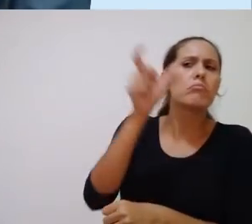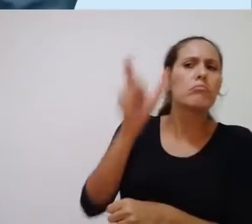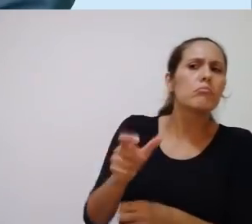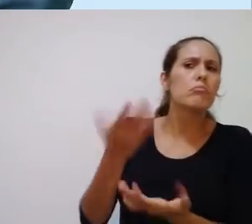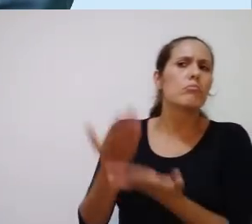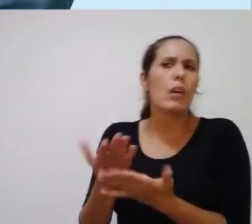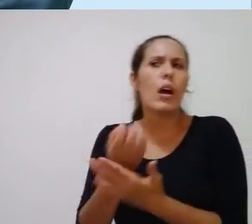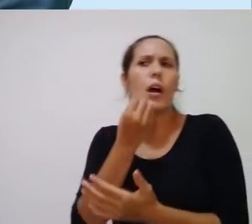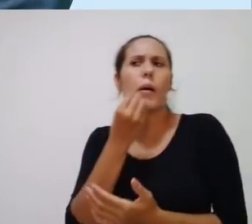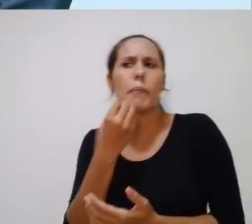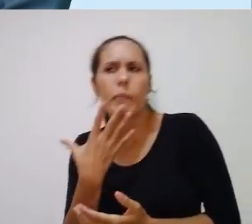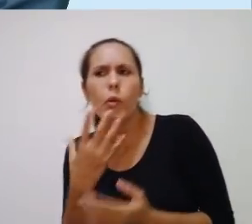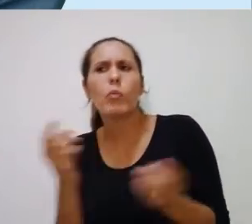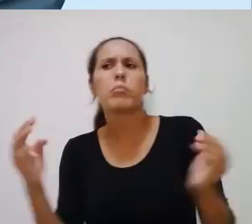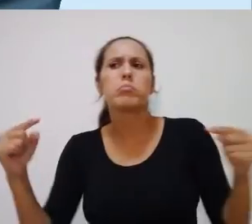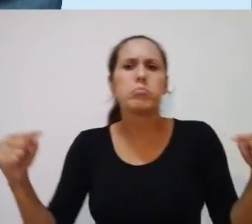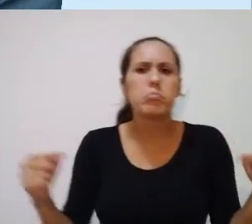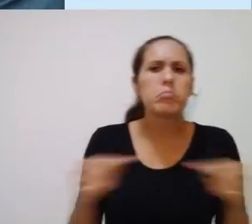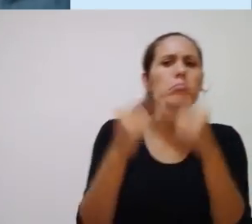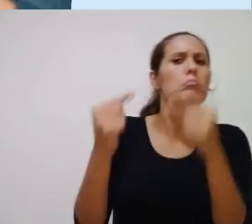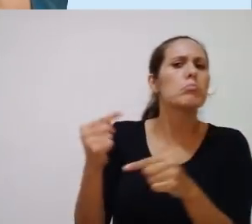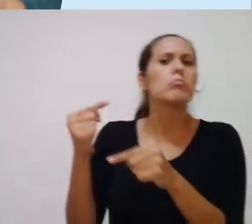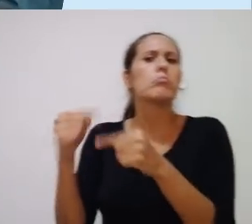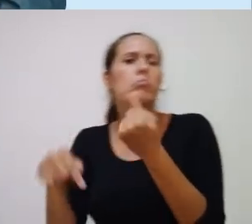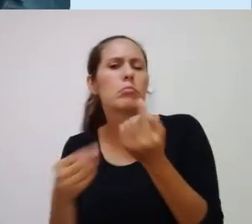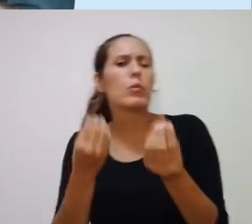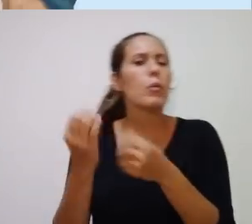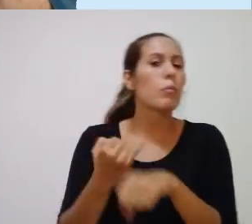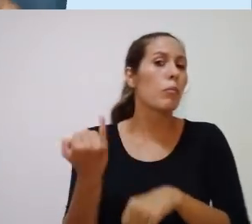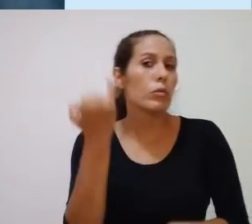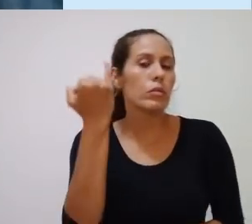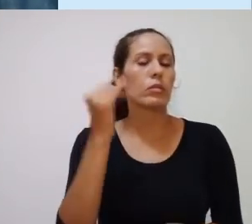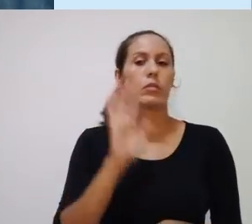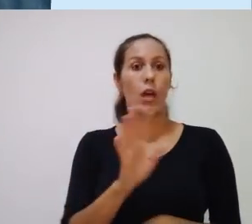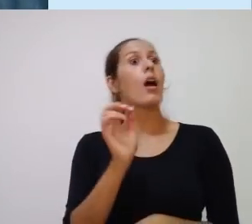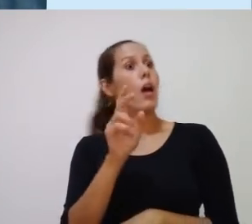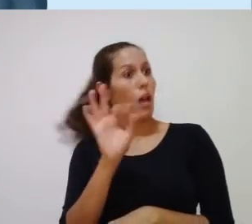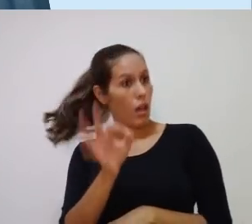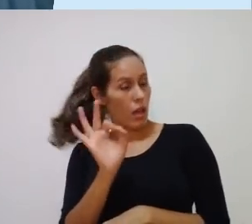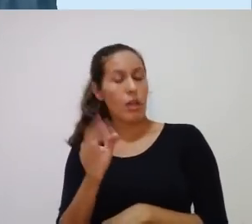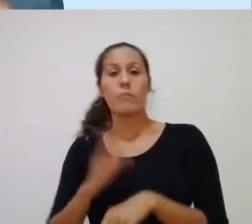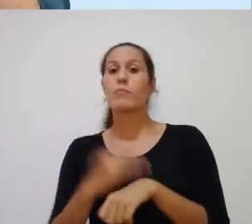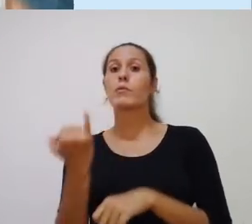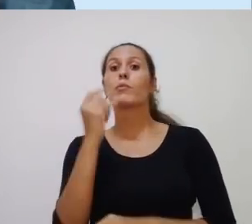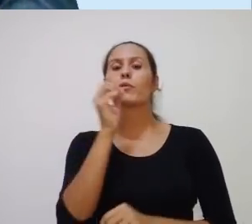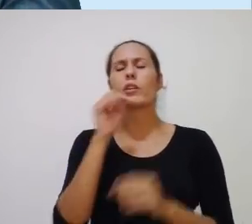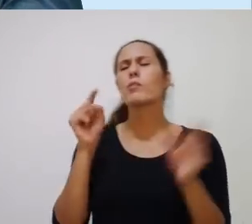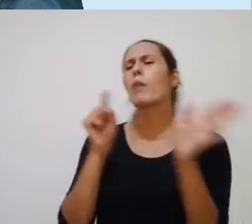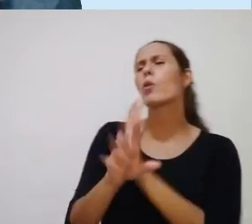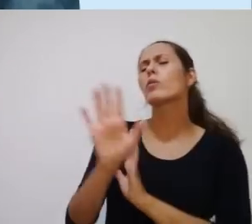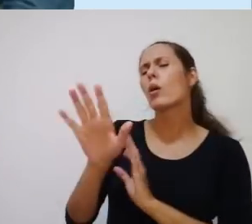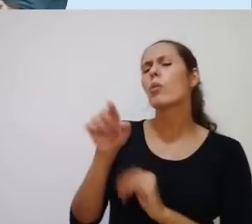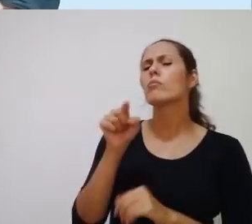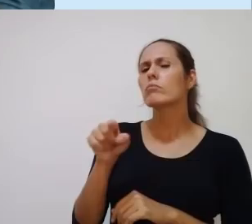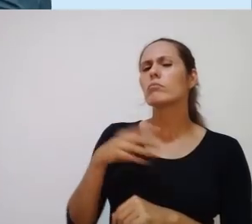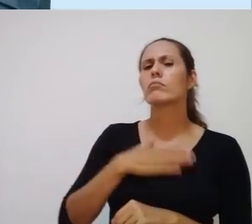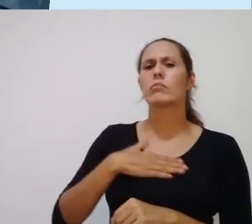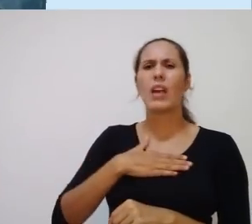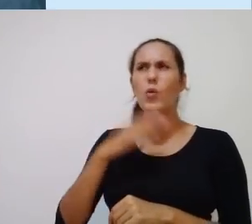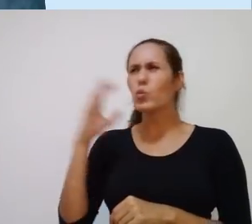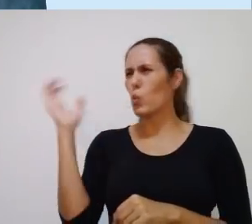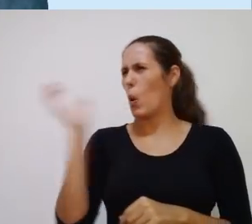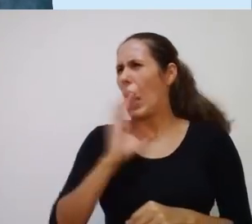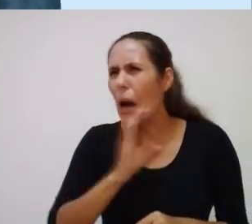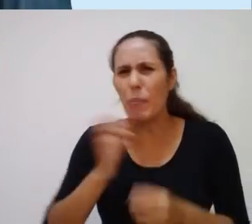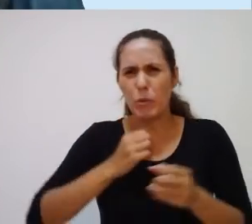Pronto, ótimo exemplo, Walter. Por exemplo, quando a gente chega para os estudantes e faz aquele questionamento: estou indo rápido demais com o conteúdo? Estou